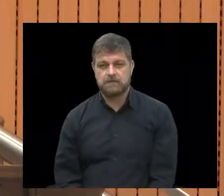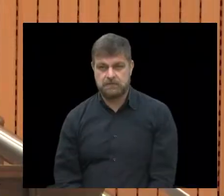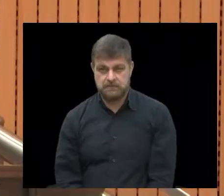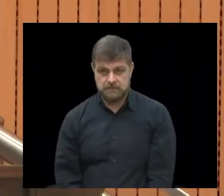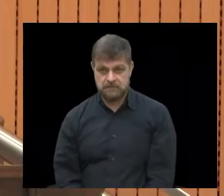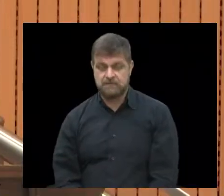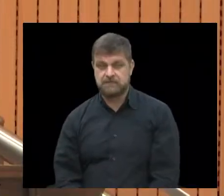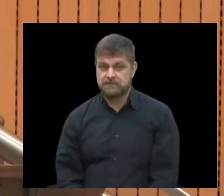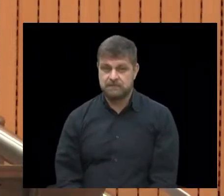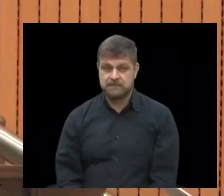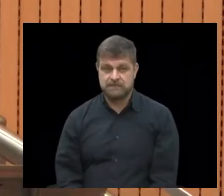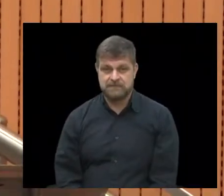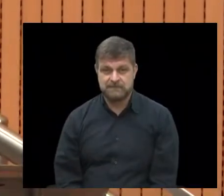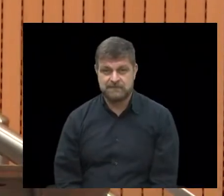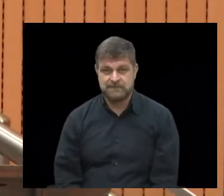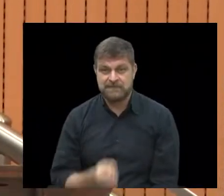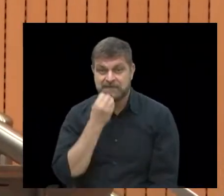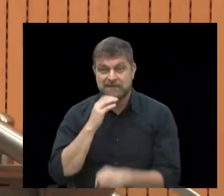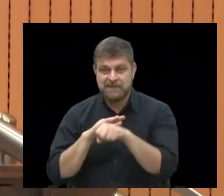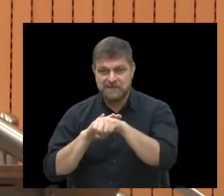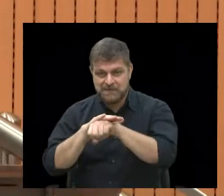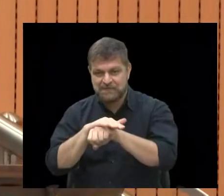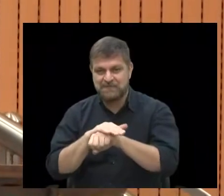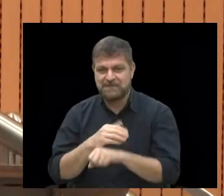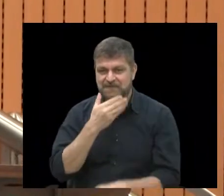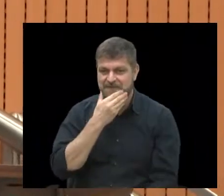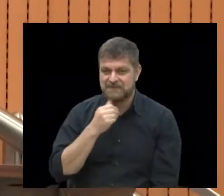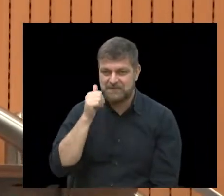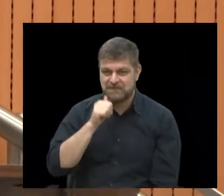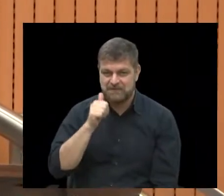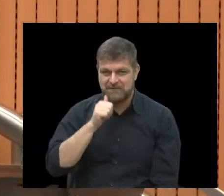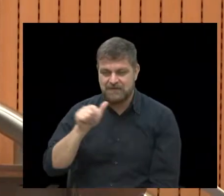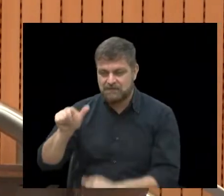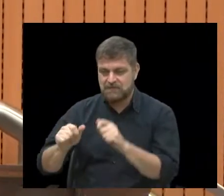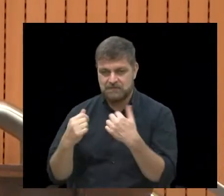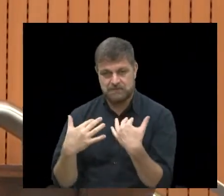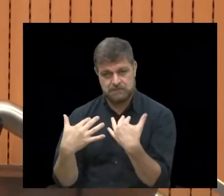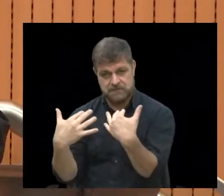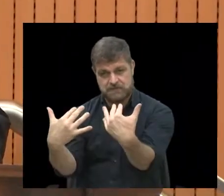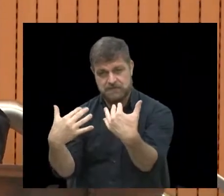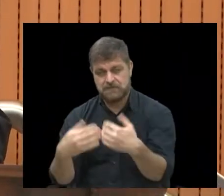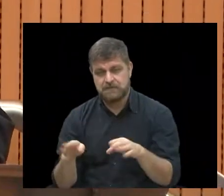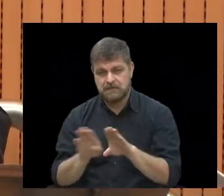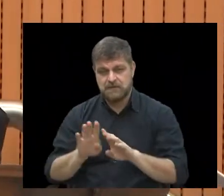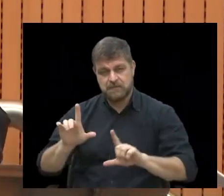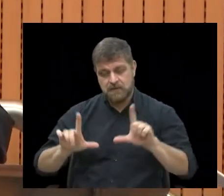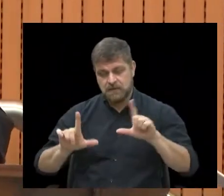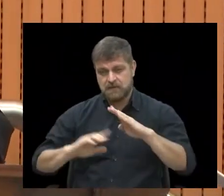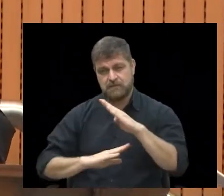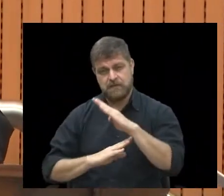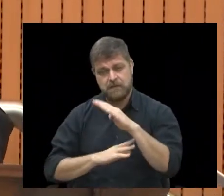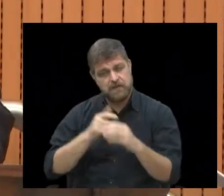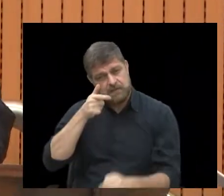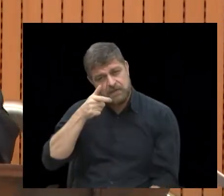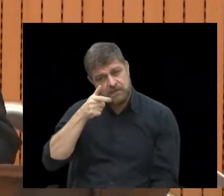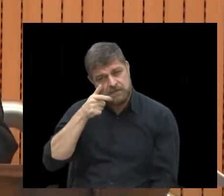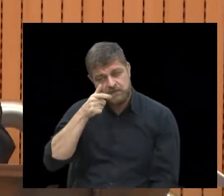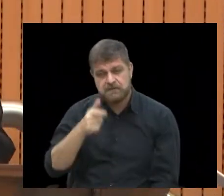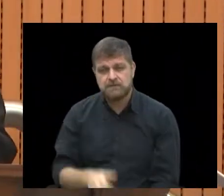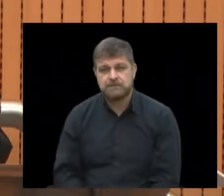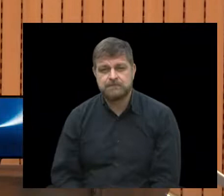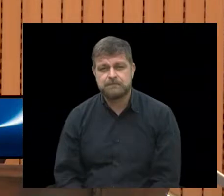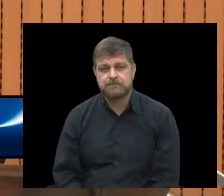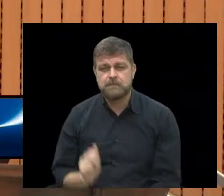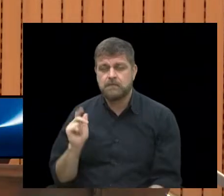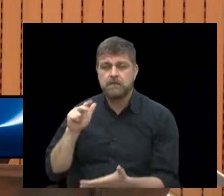Bem, bom dia, senhoras, boa noite, senhoras, senhores, público aqui presente, público que nos assiste na TV Câmara. Venho